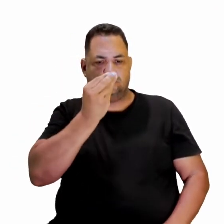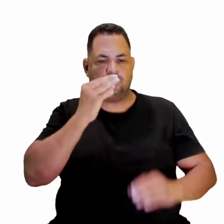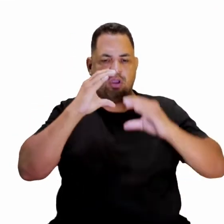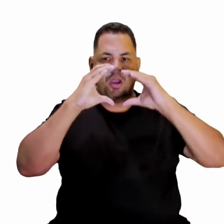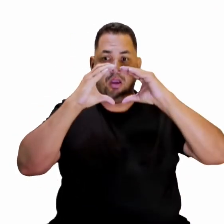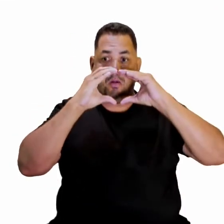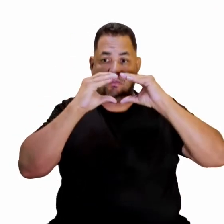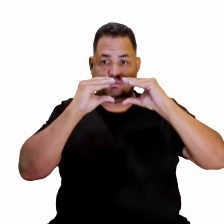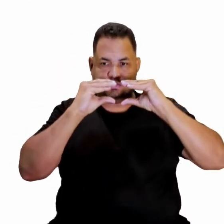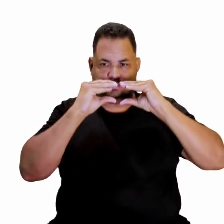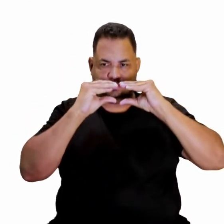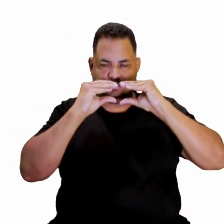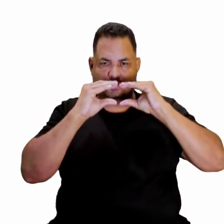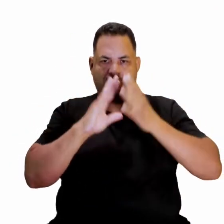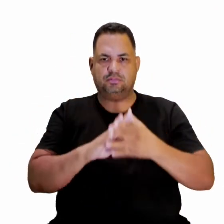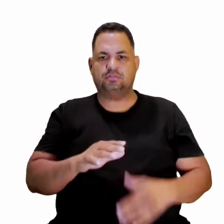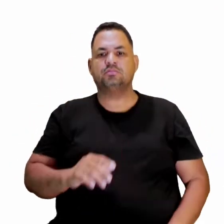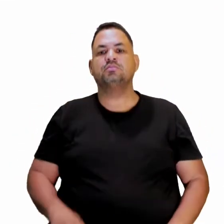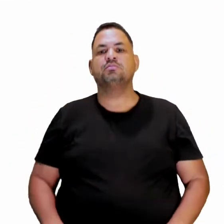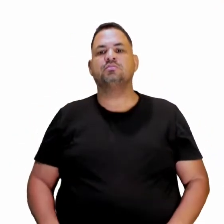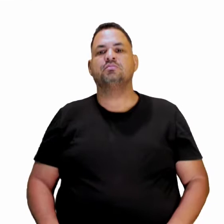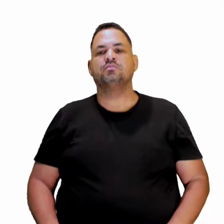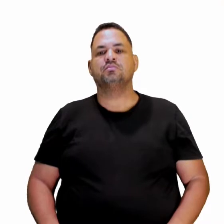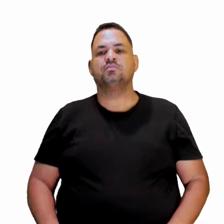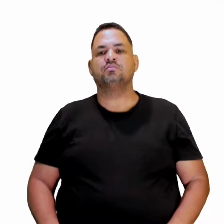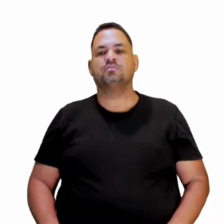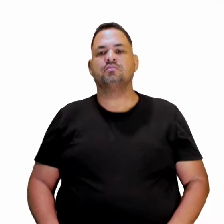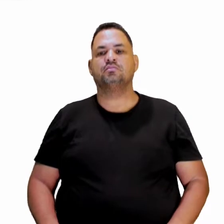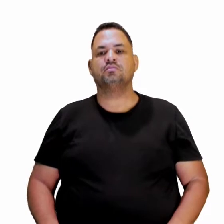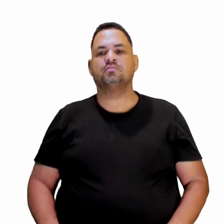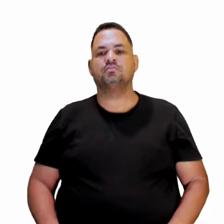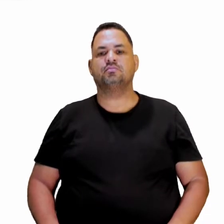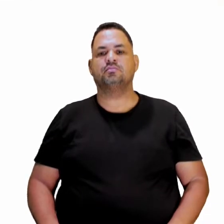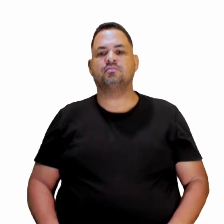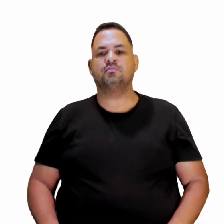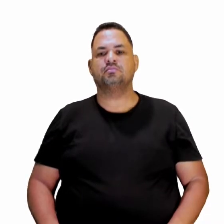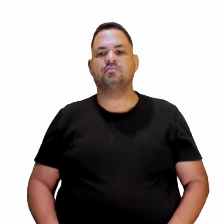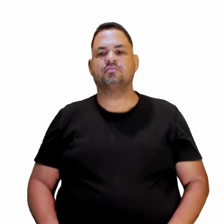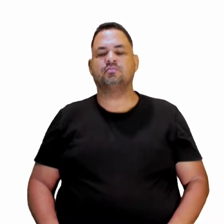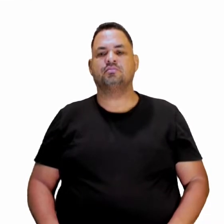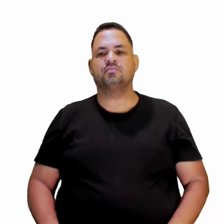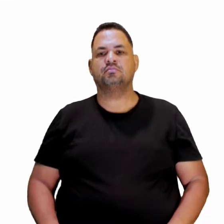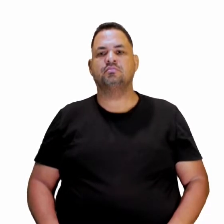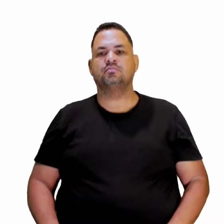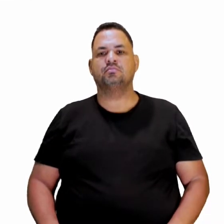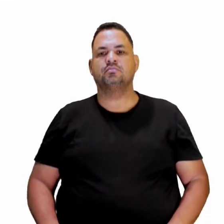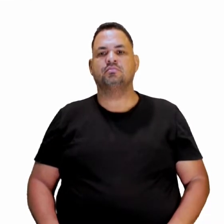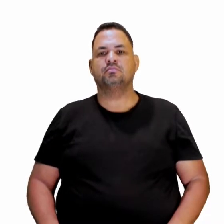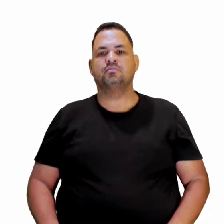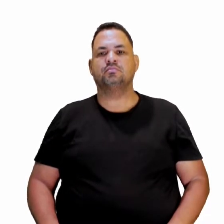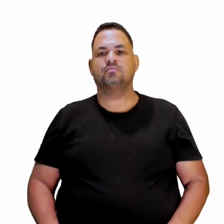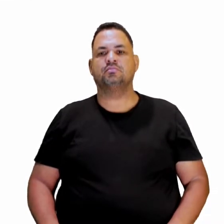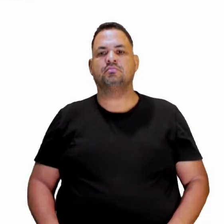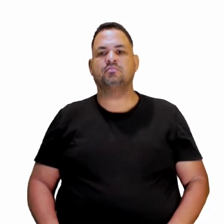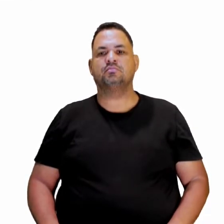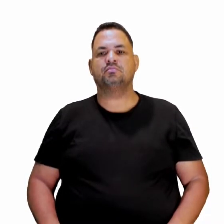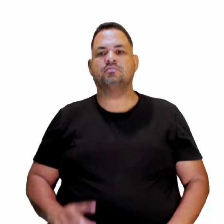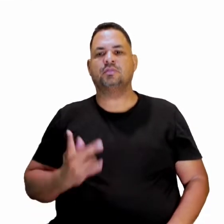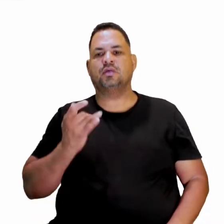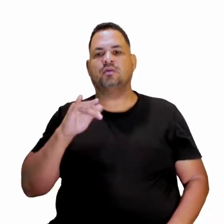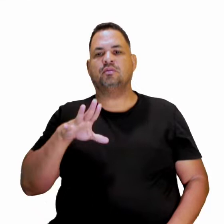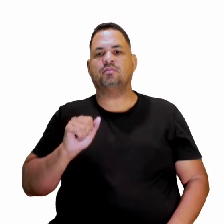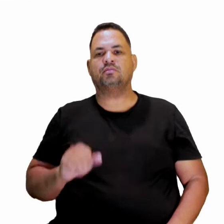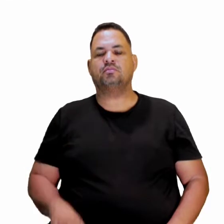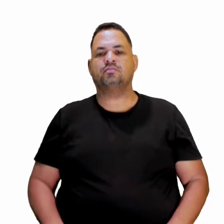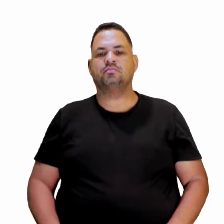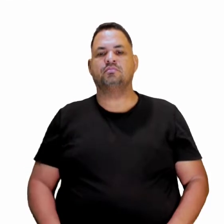hambúrguer. E a Laura? Desculpa, Laura não. Arumi. Eita, diferente de Laura para Arumi. Arumi diz o seguinte: